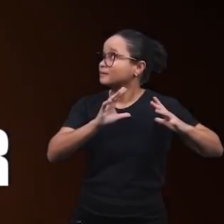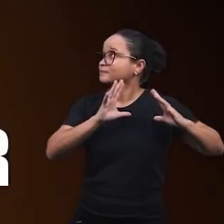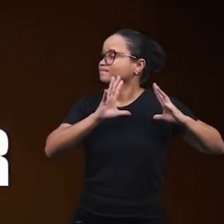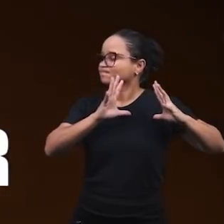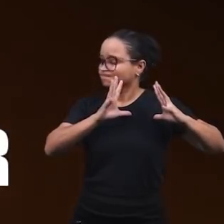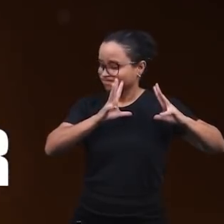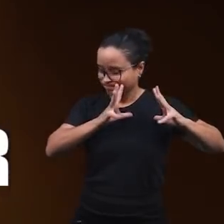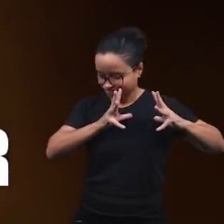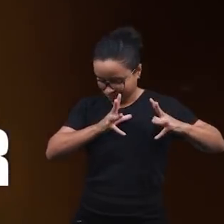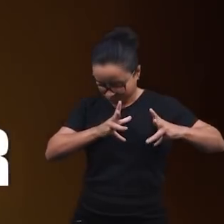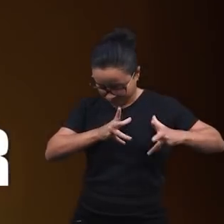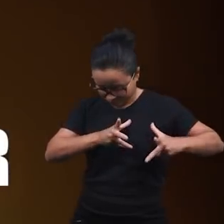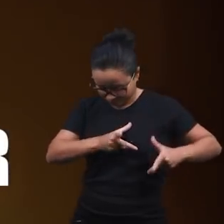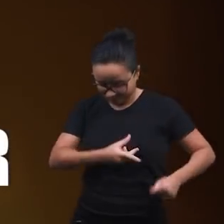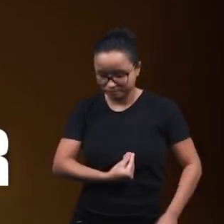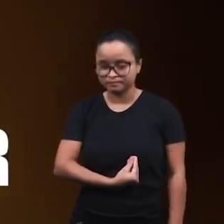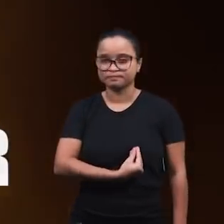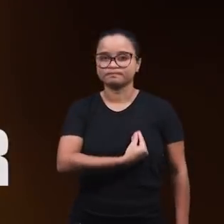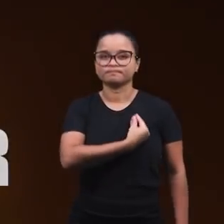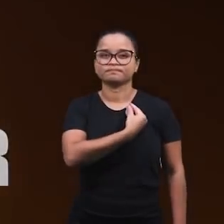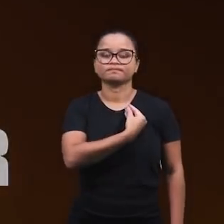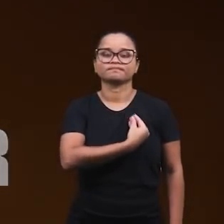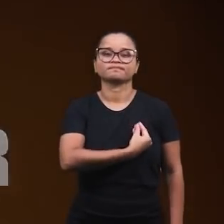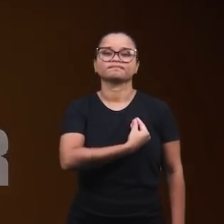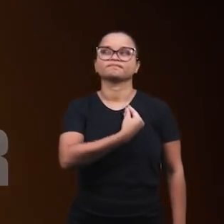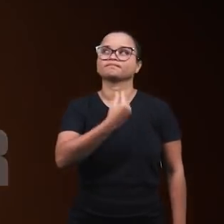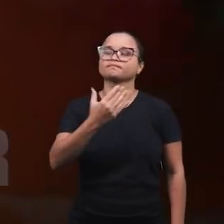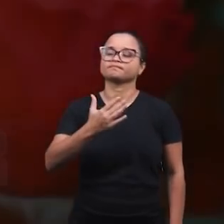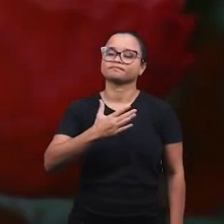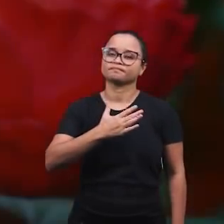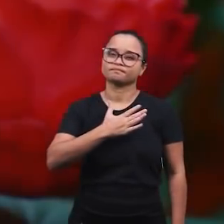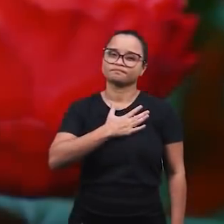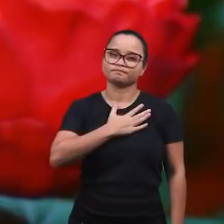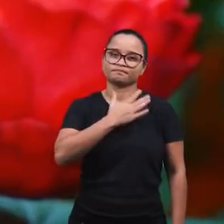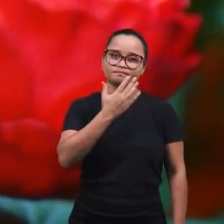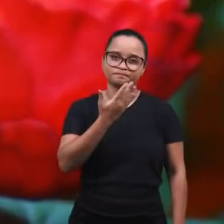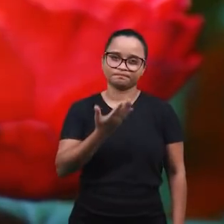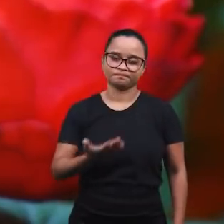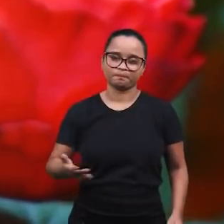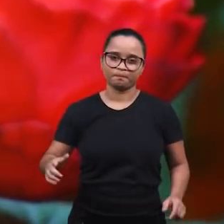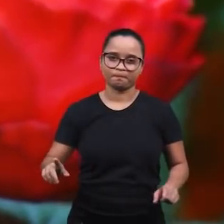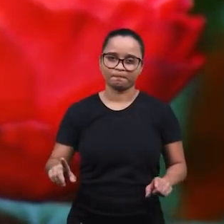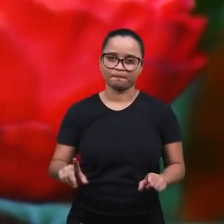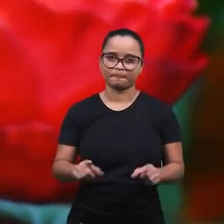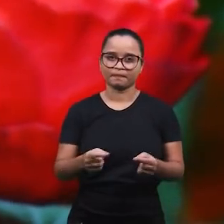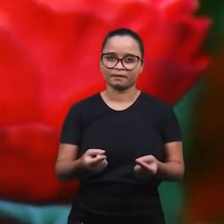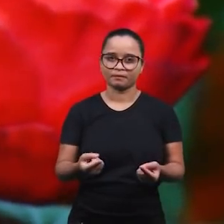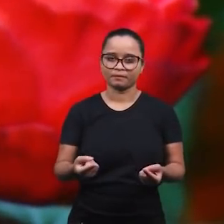purificar-me, meu Senhor.